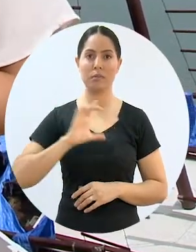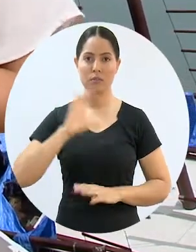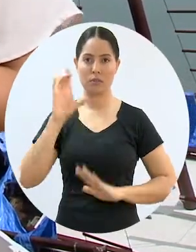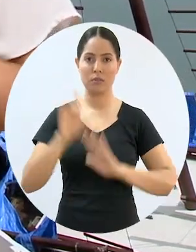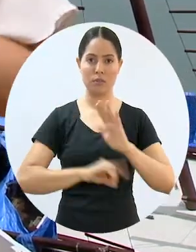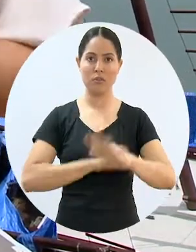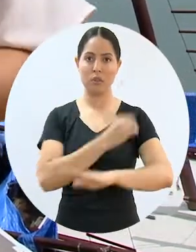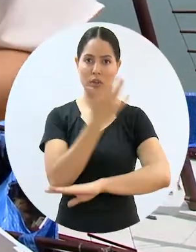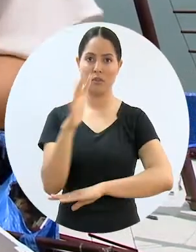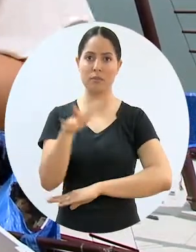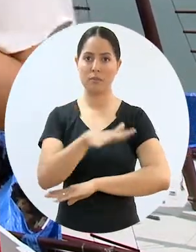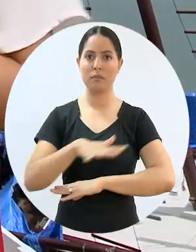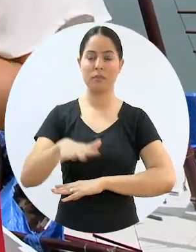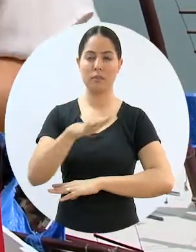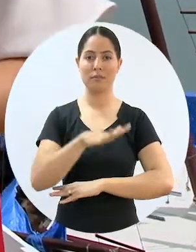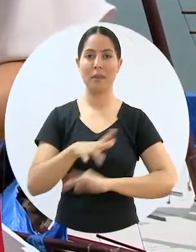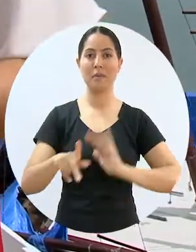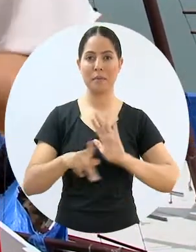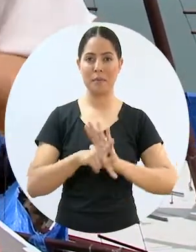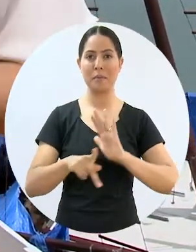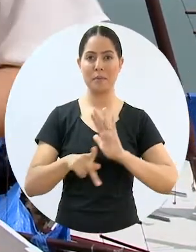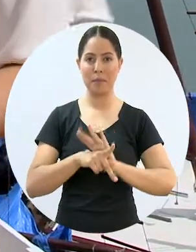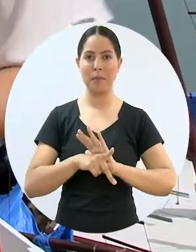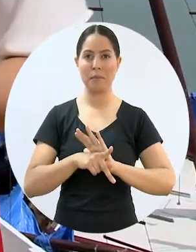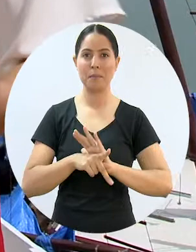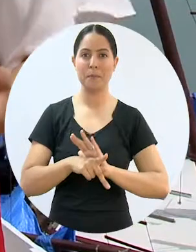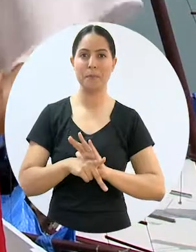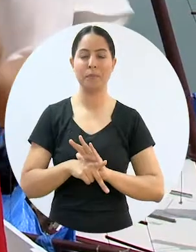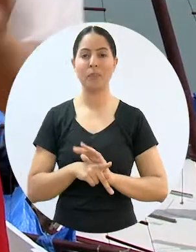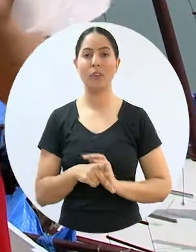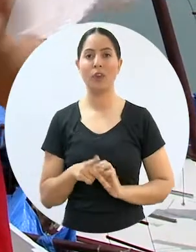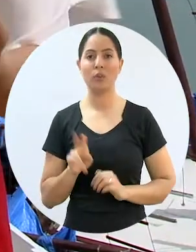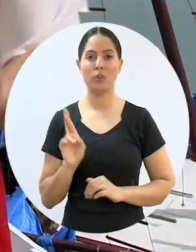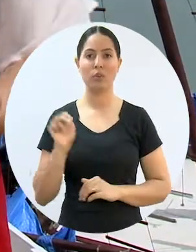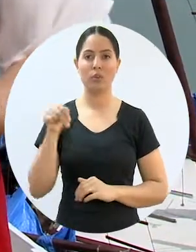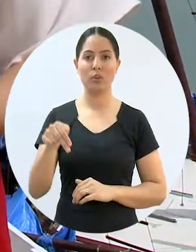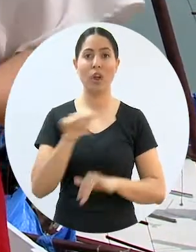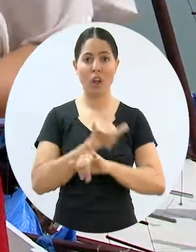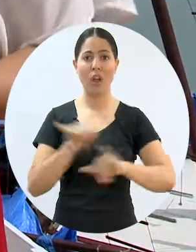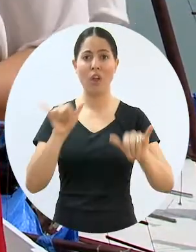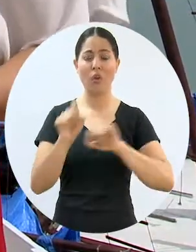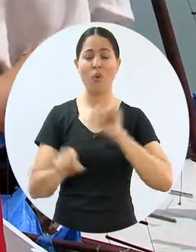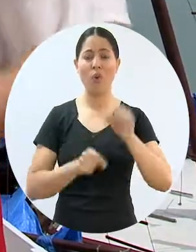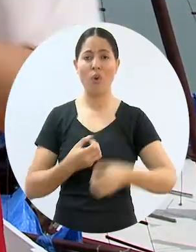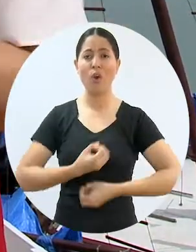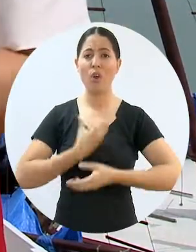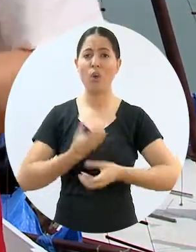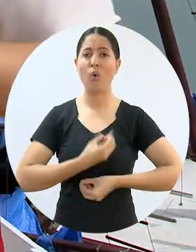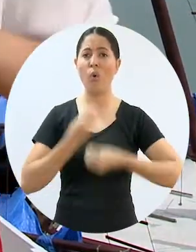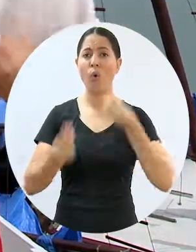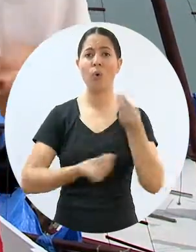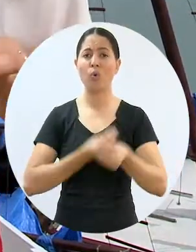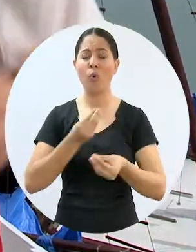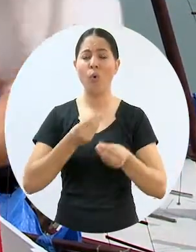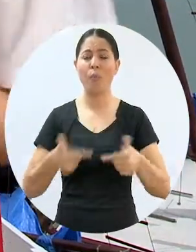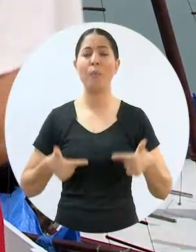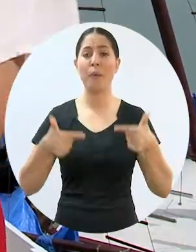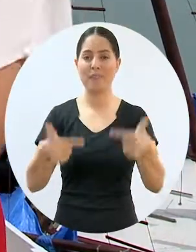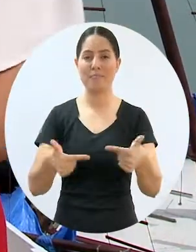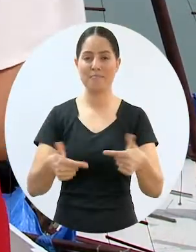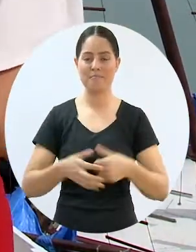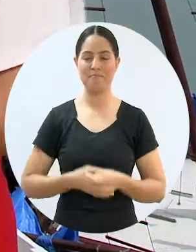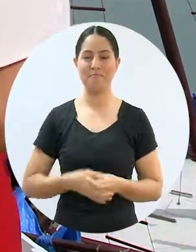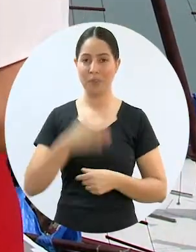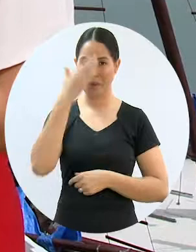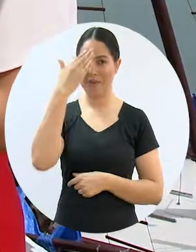Direito Ambiental da Seccional Potiguar, participou e agora conta pra gente como foi toda esta ação.